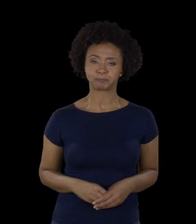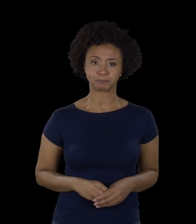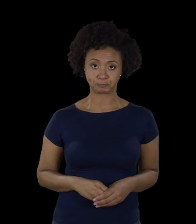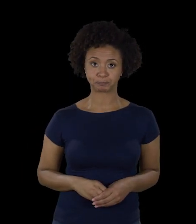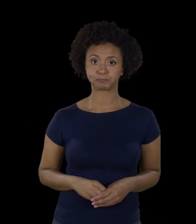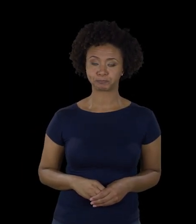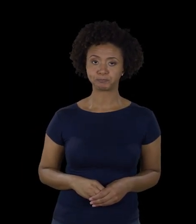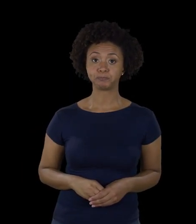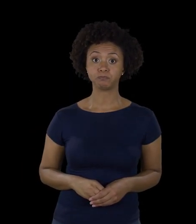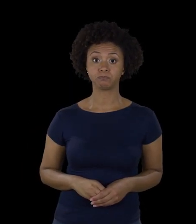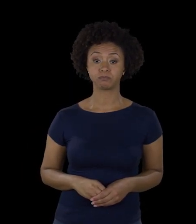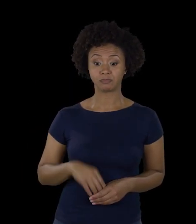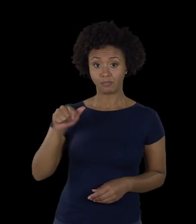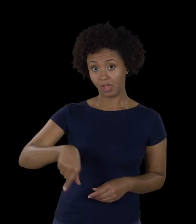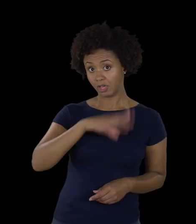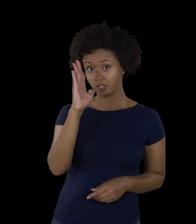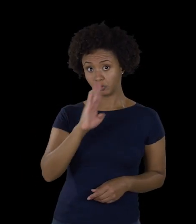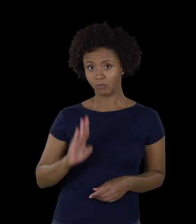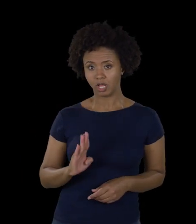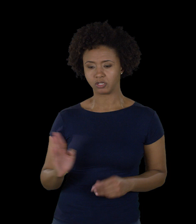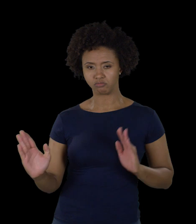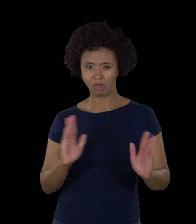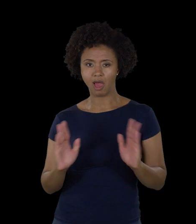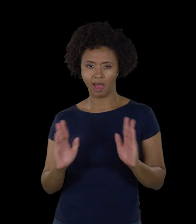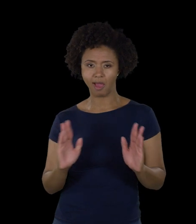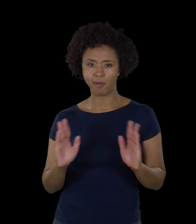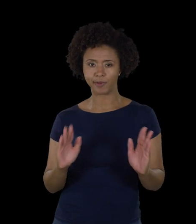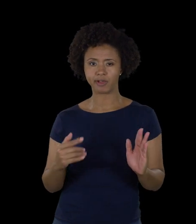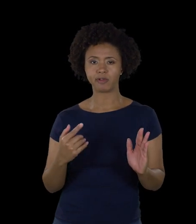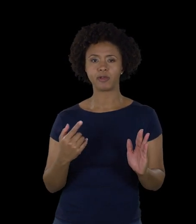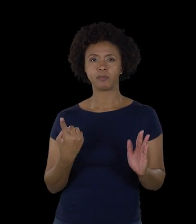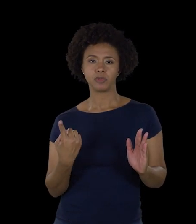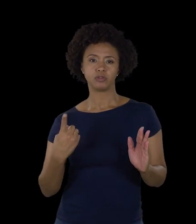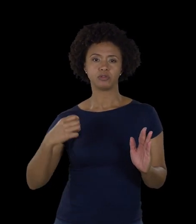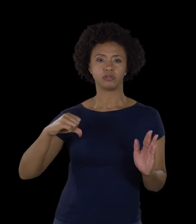A escalada inflacionária no Brasil, sobretudo na década de